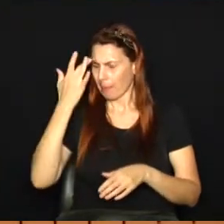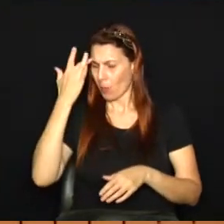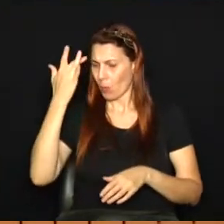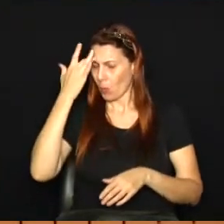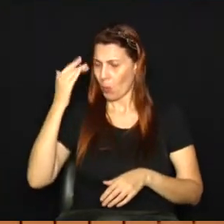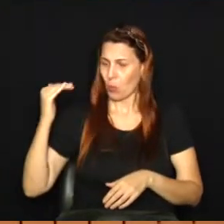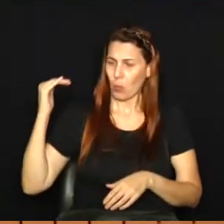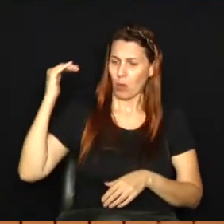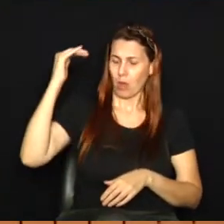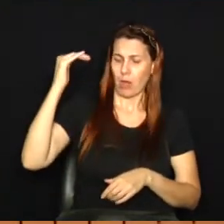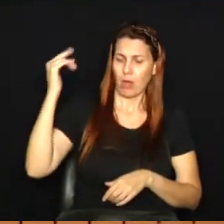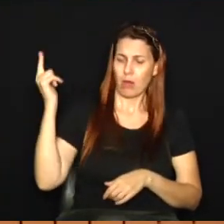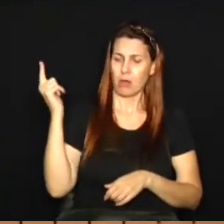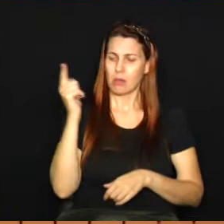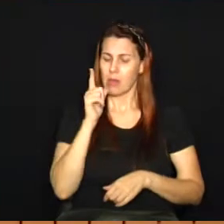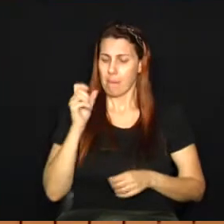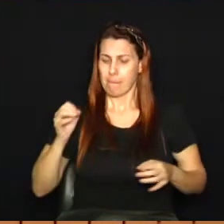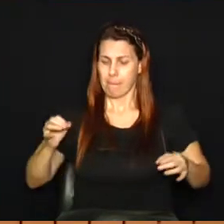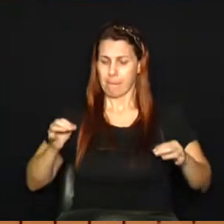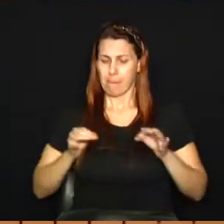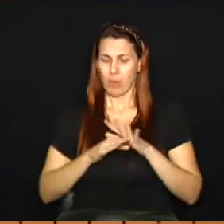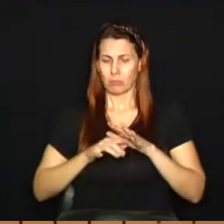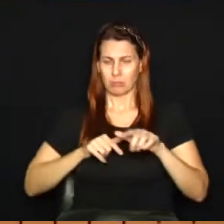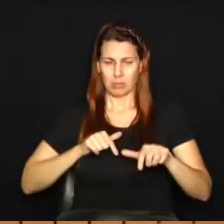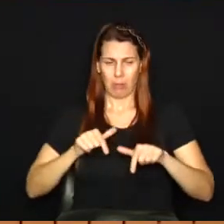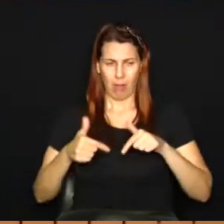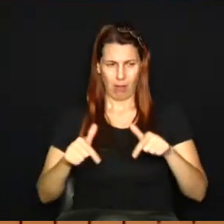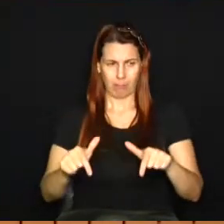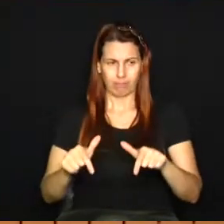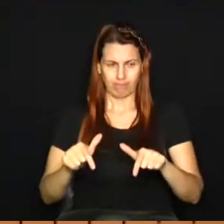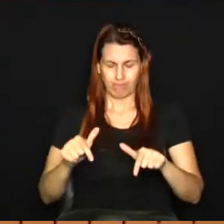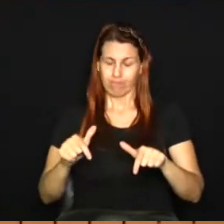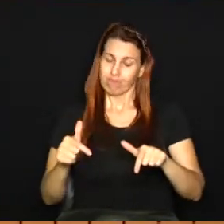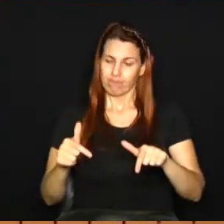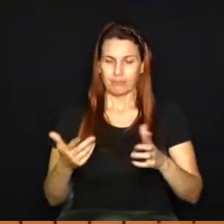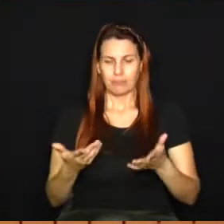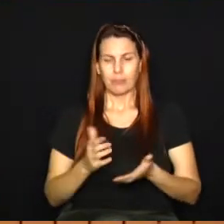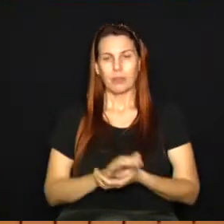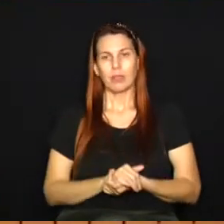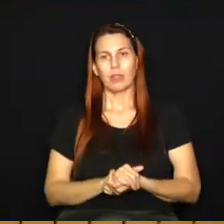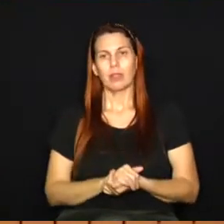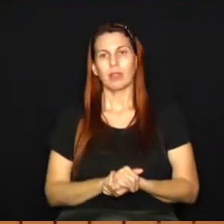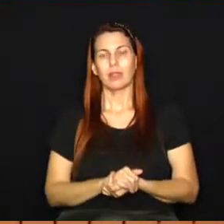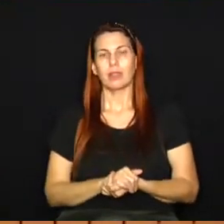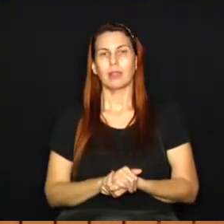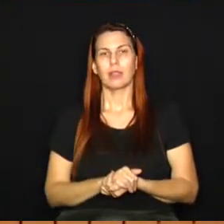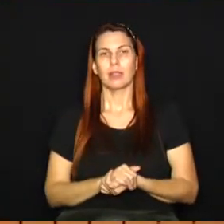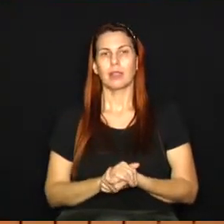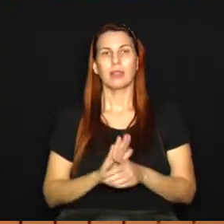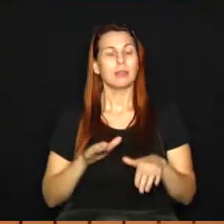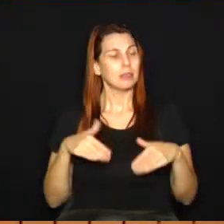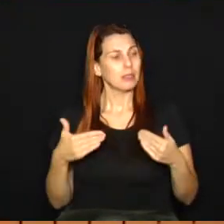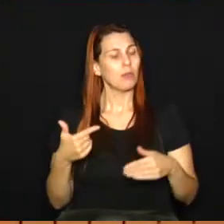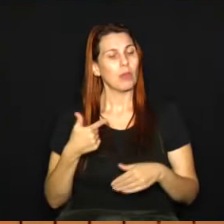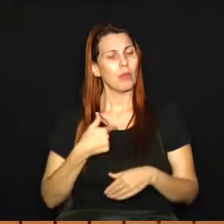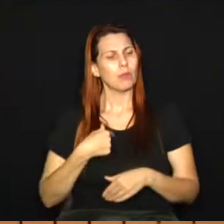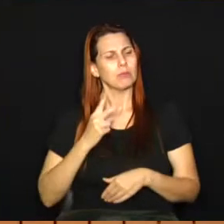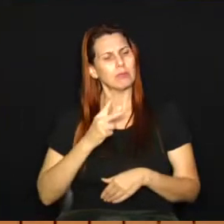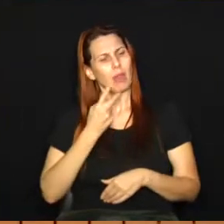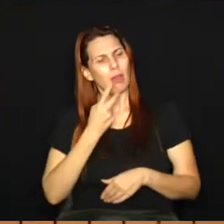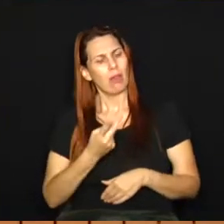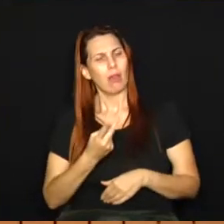preparado para esse chamado, né? Então, eu costumo dizer assim, eu não